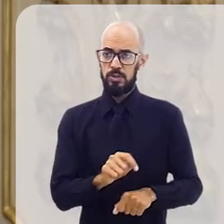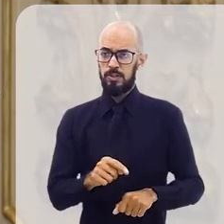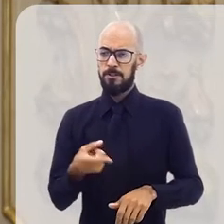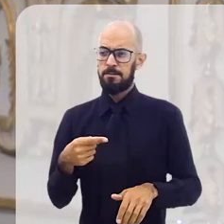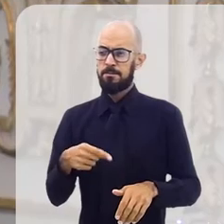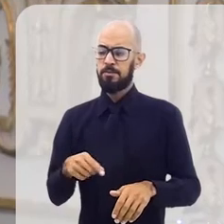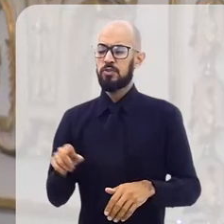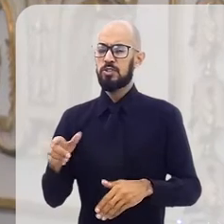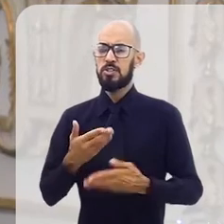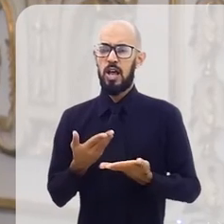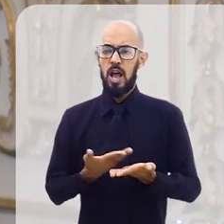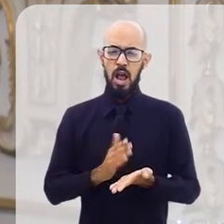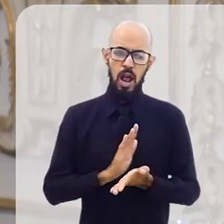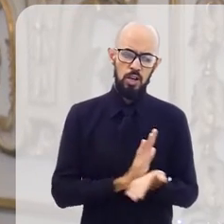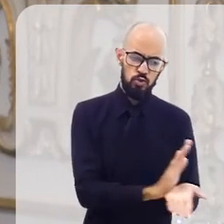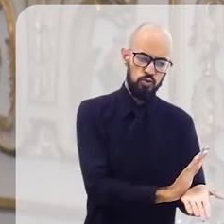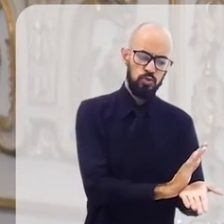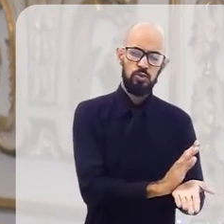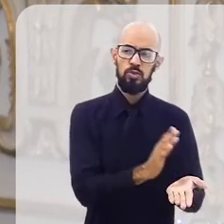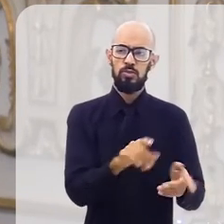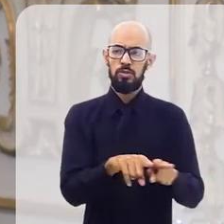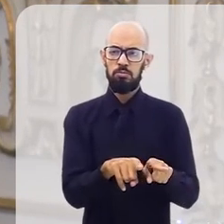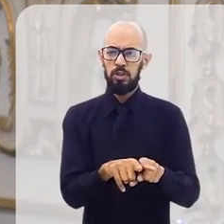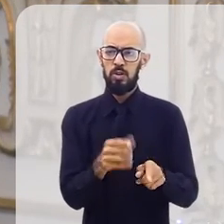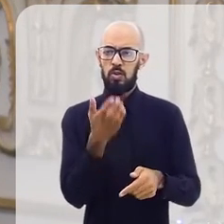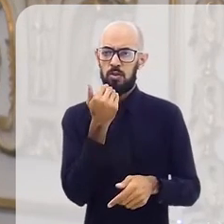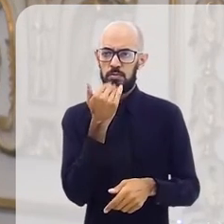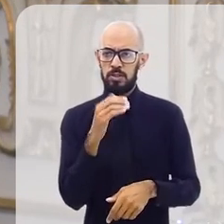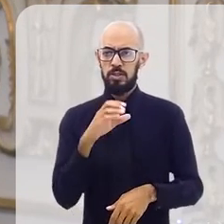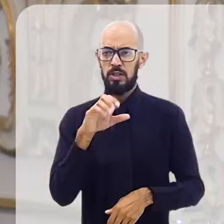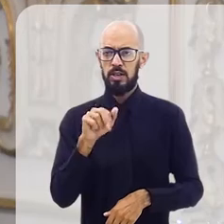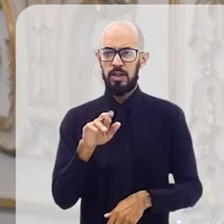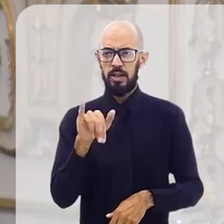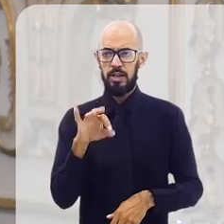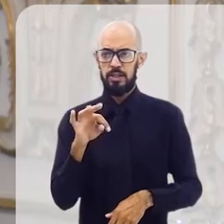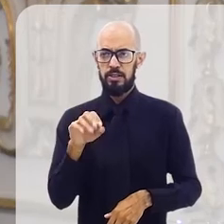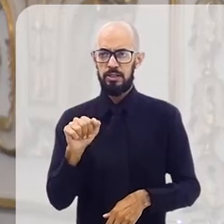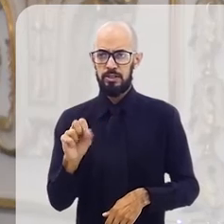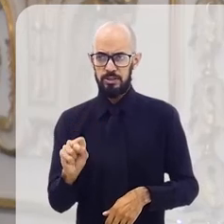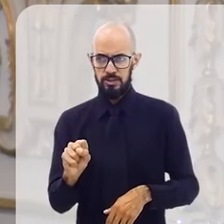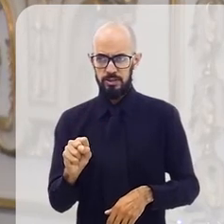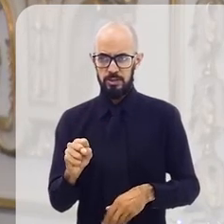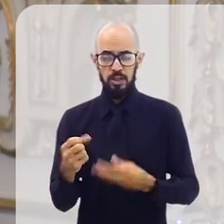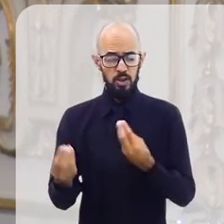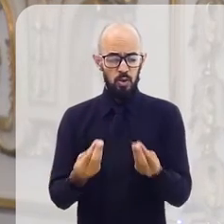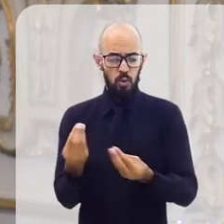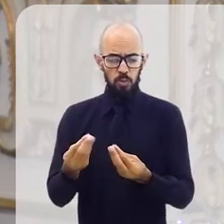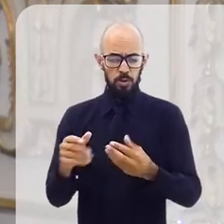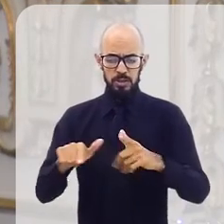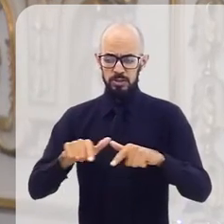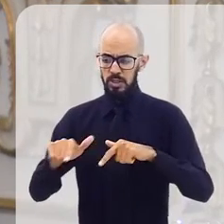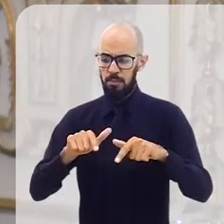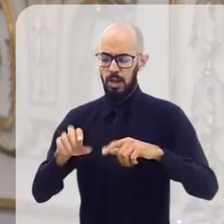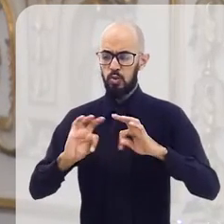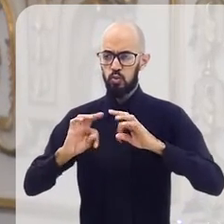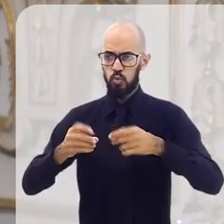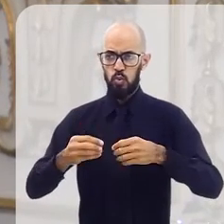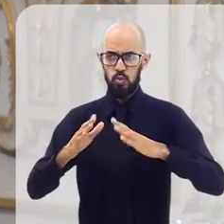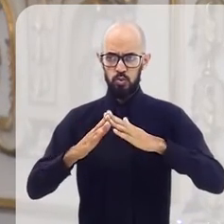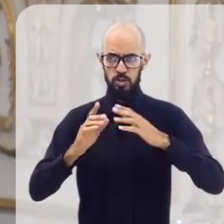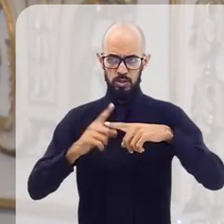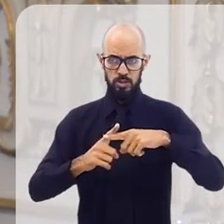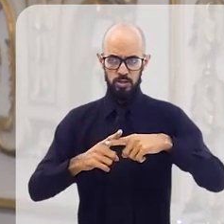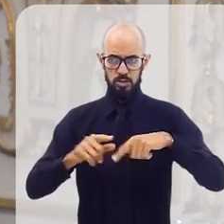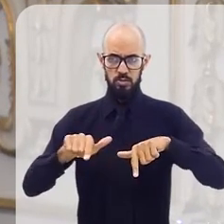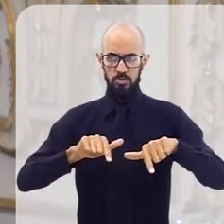ajuda o dia de refeições vocês tem a Cáritas como é esse trabalho da igreja